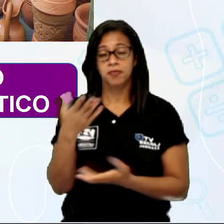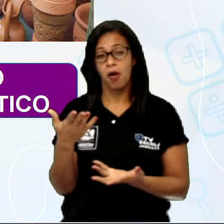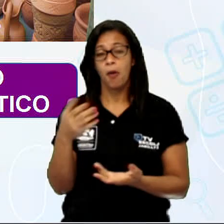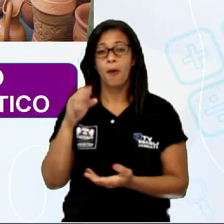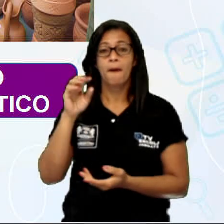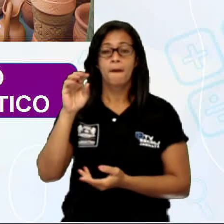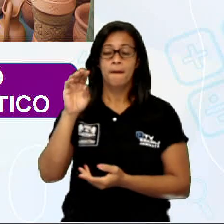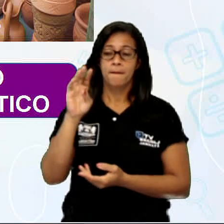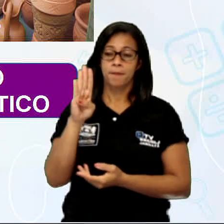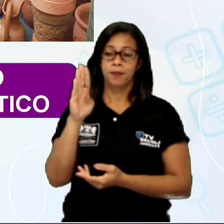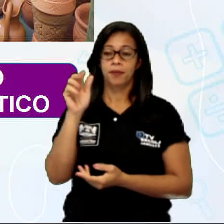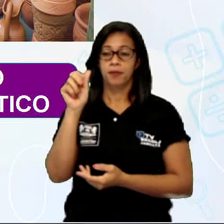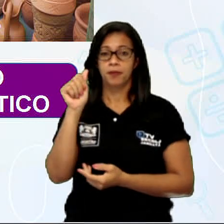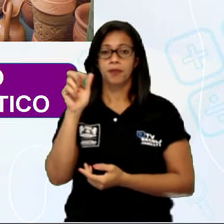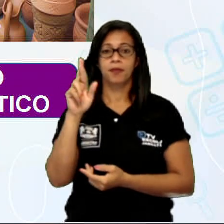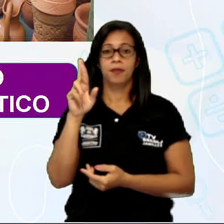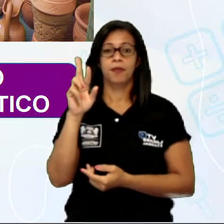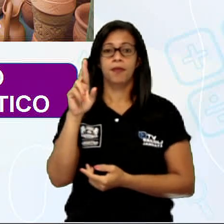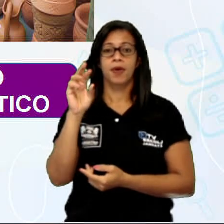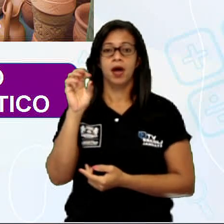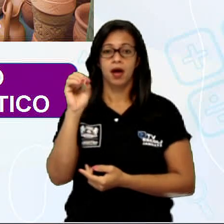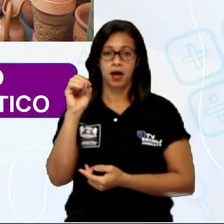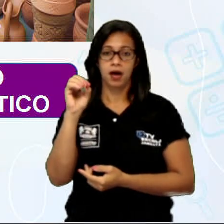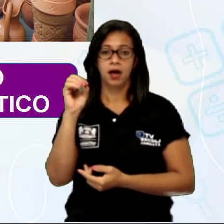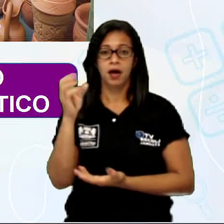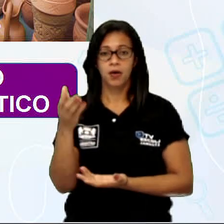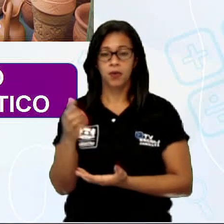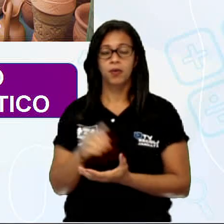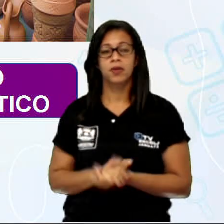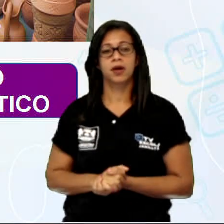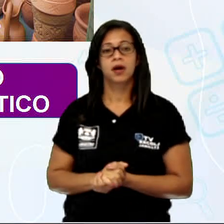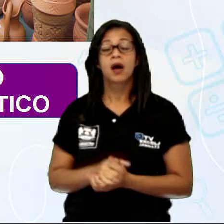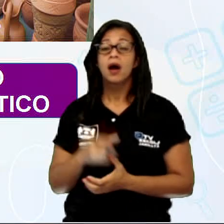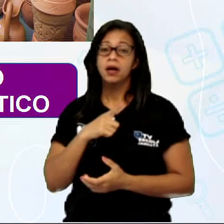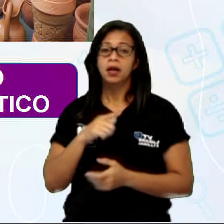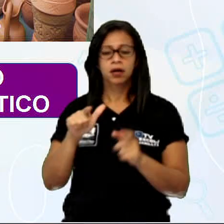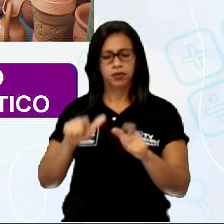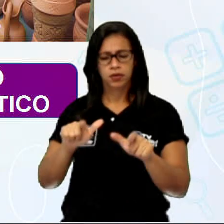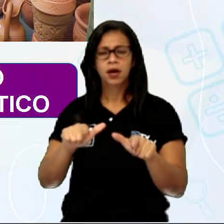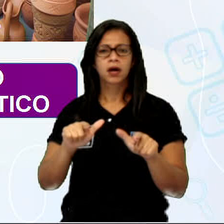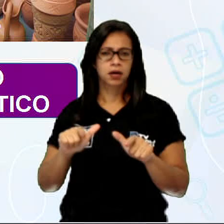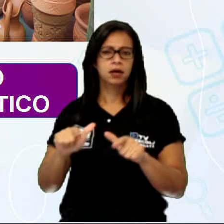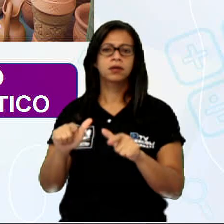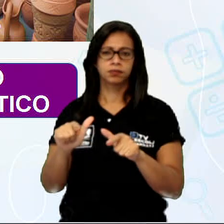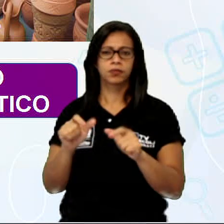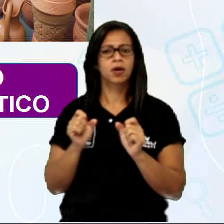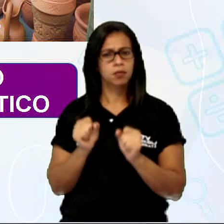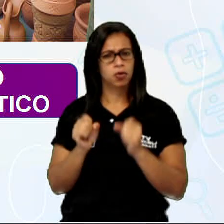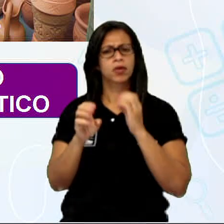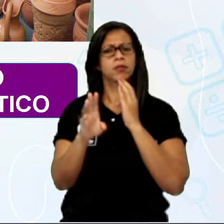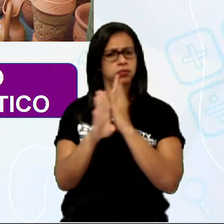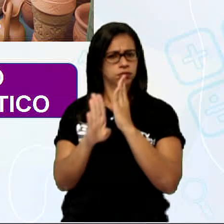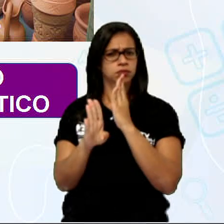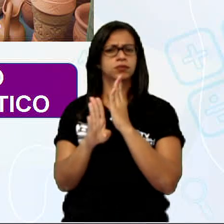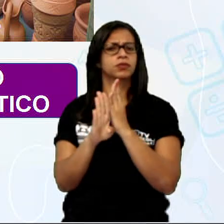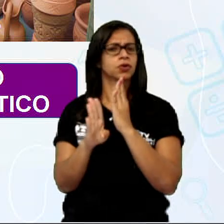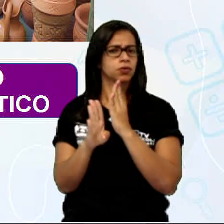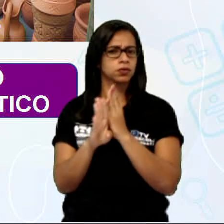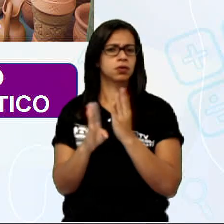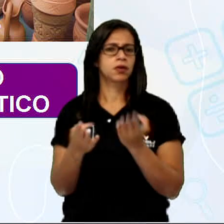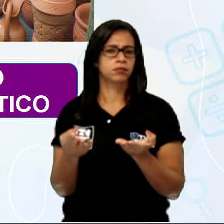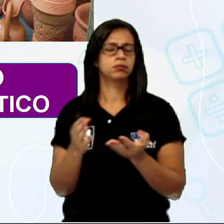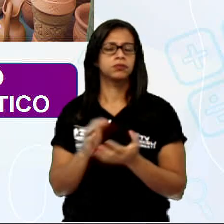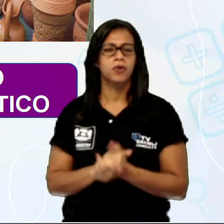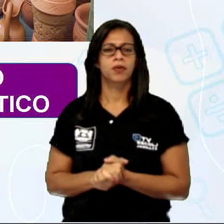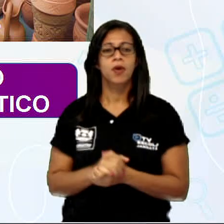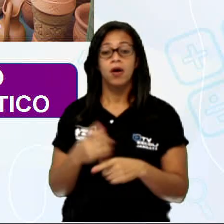barro. Nos terrenos podemos encontrar com facilidade a argila. já que a argila ela